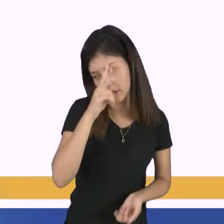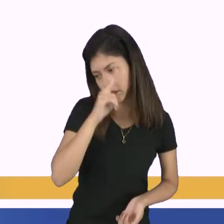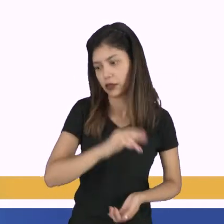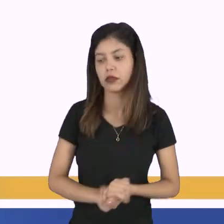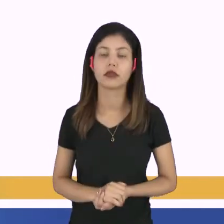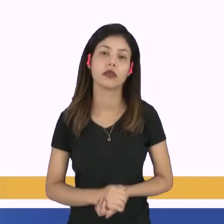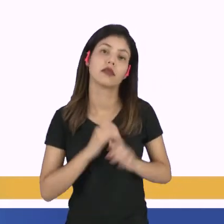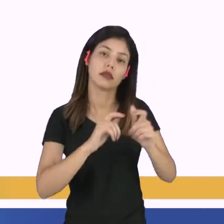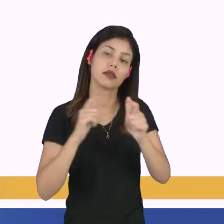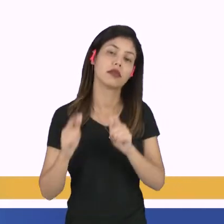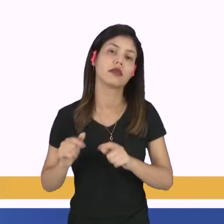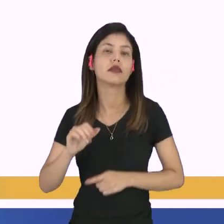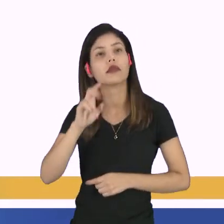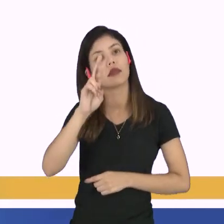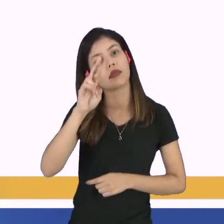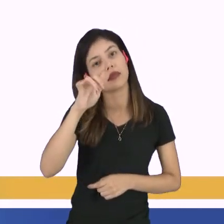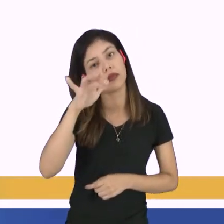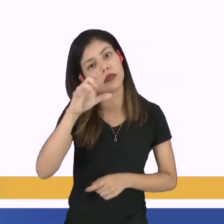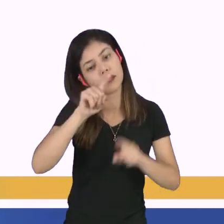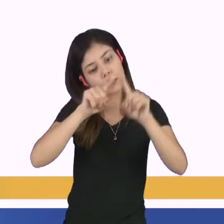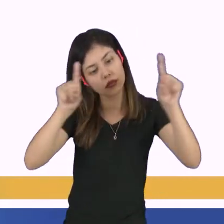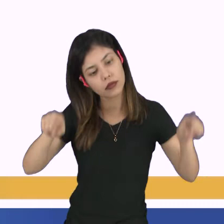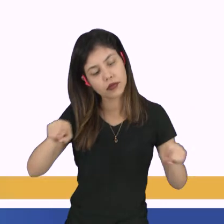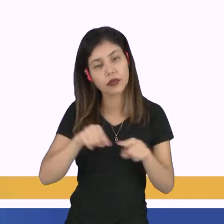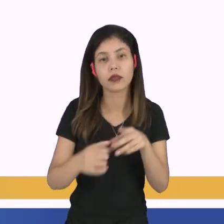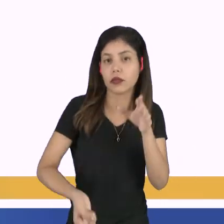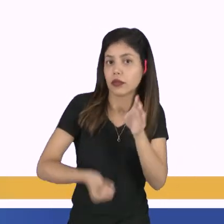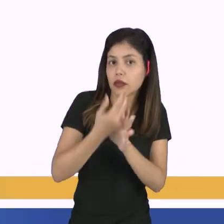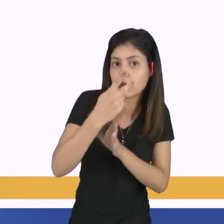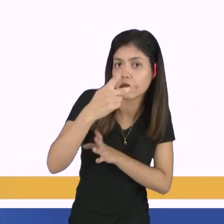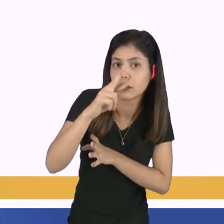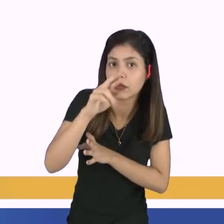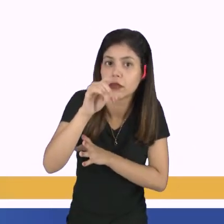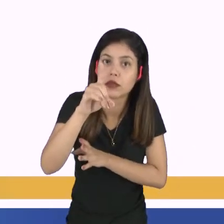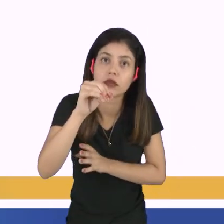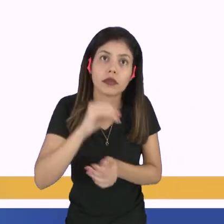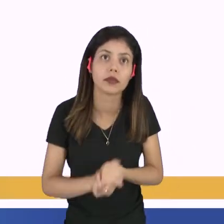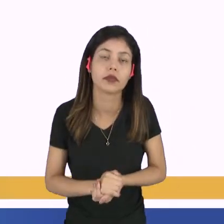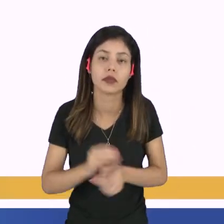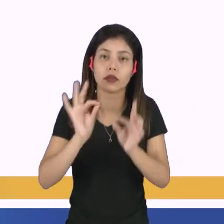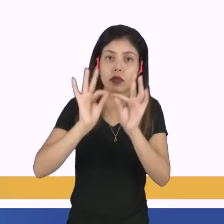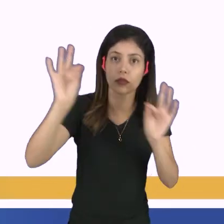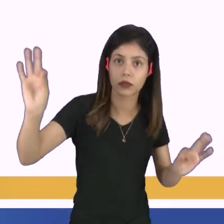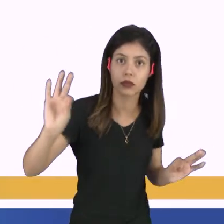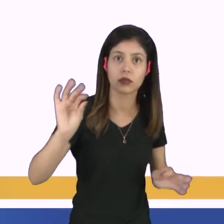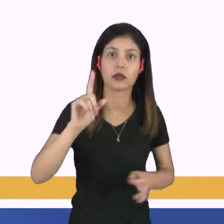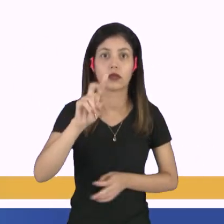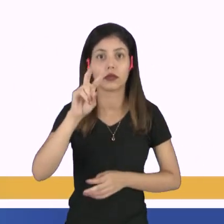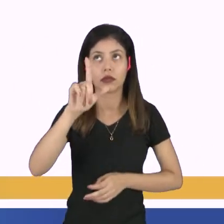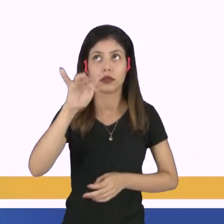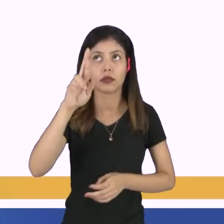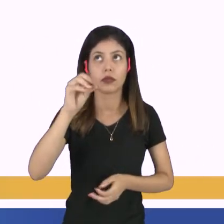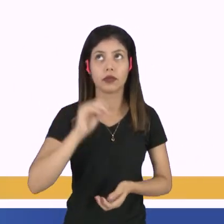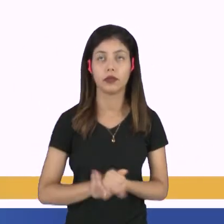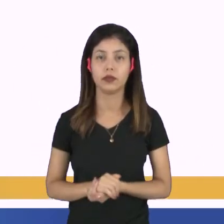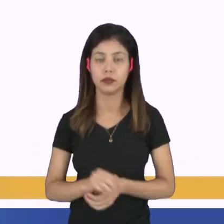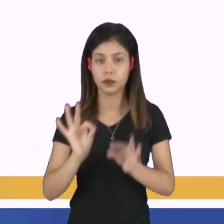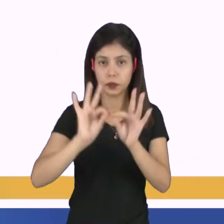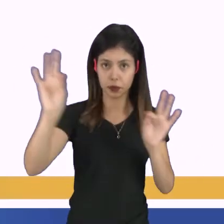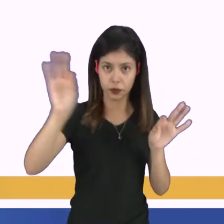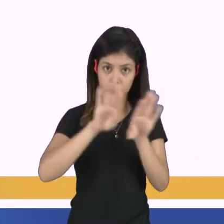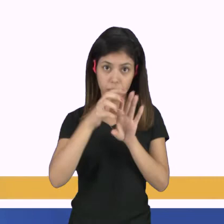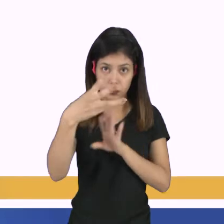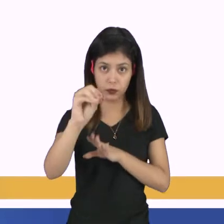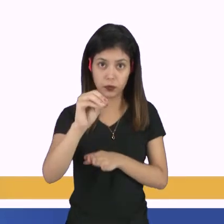que a área de retângulo é dado pelo produto, né, do comprimento pela largura. Então, o comprimento seria 30